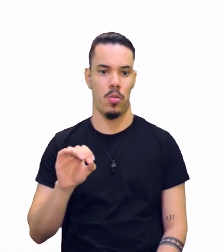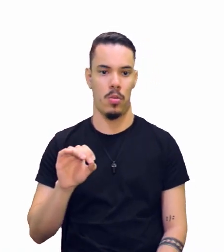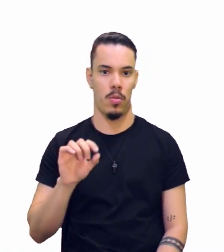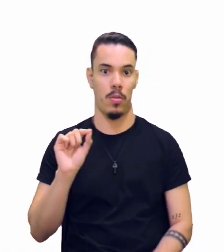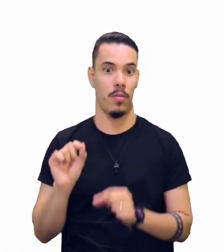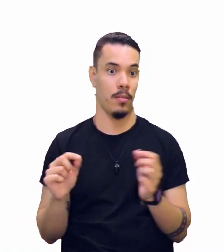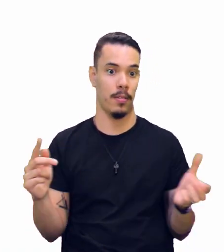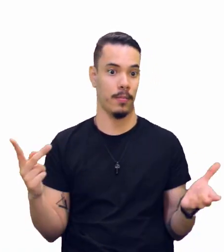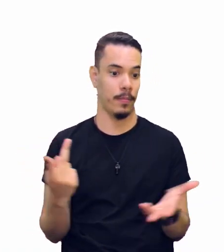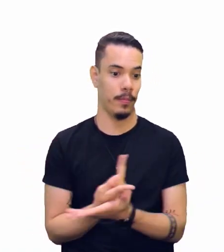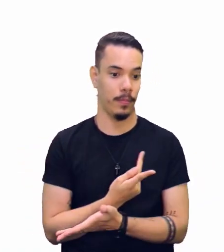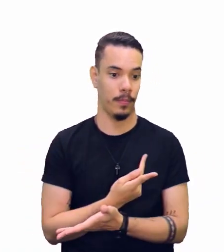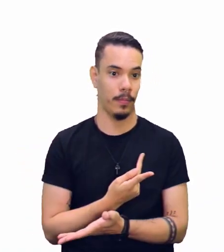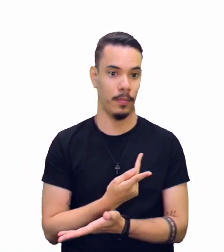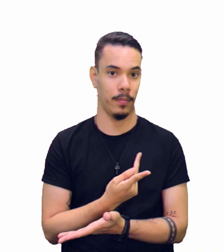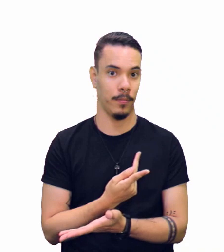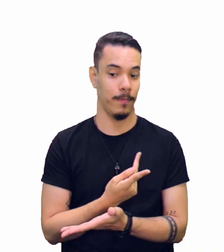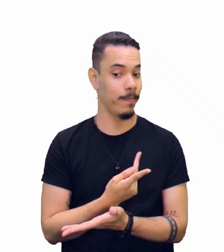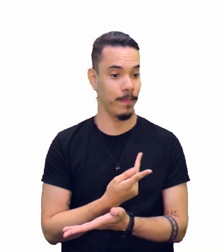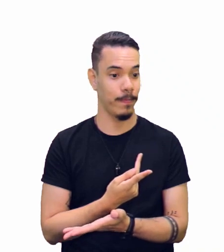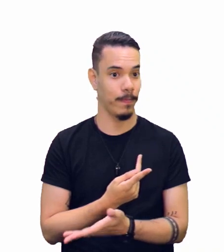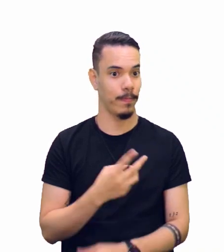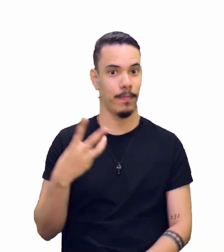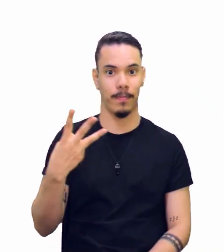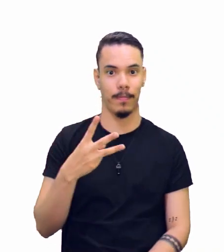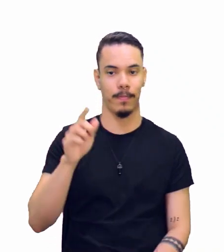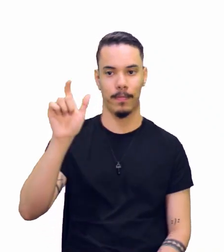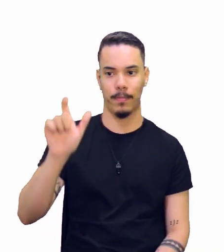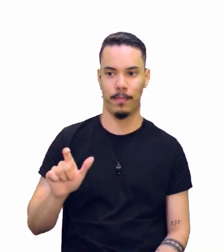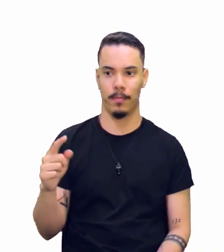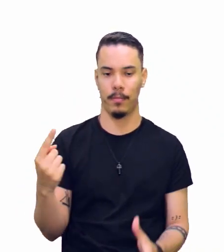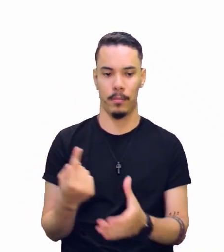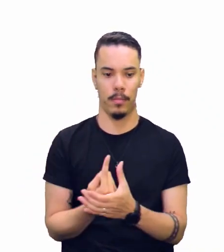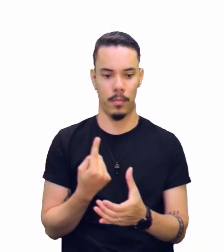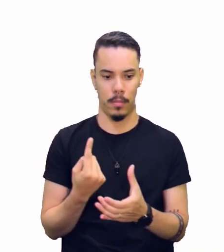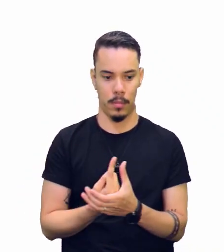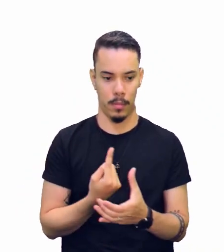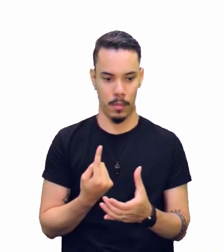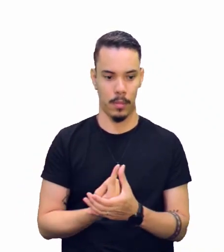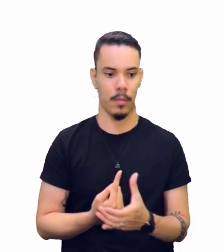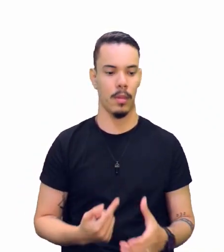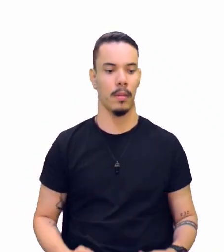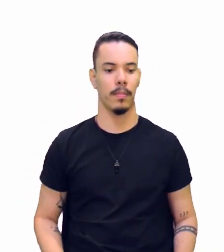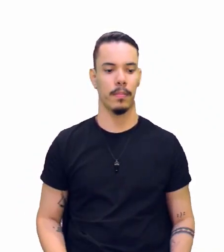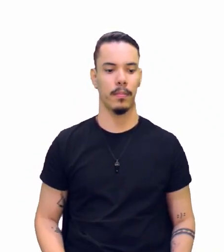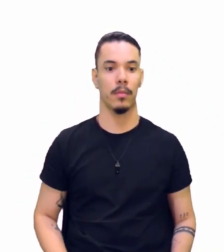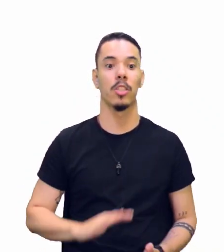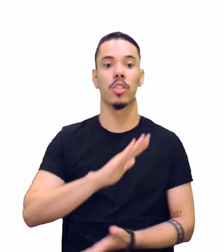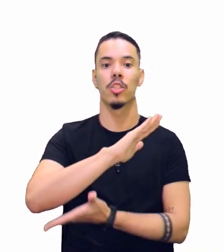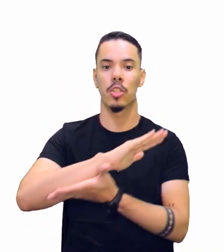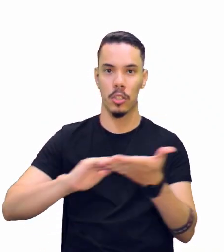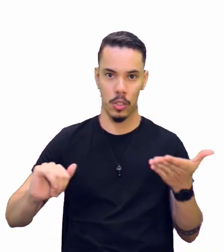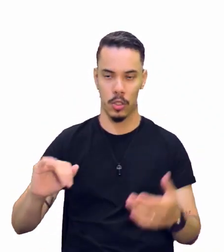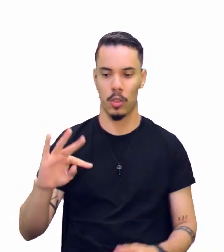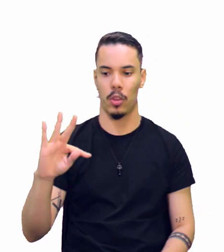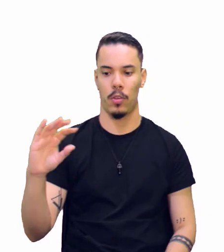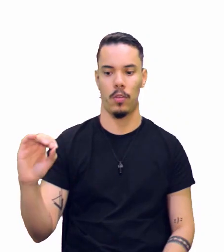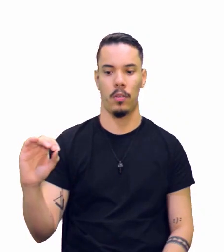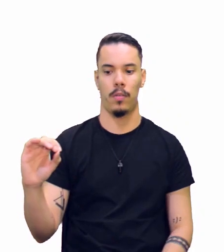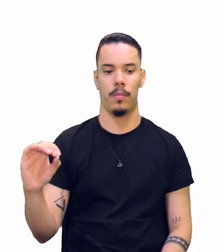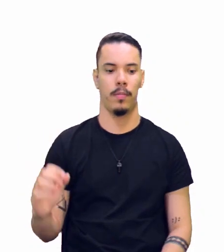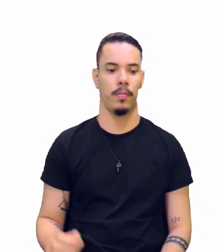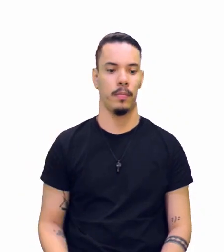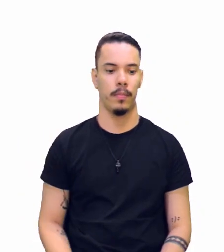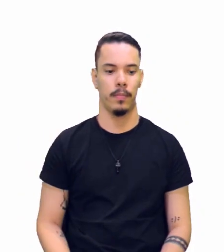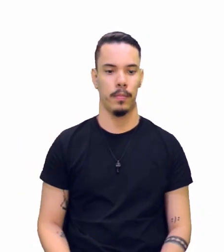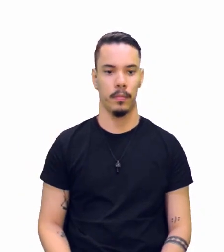têm essas terminações no final deles, na terceira pessoa do singular, além de você tirar essa partícula aqui que ela não vem, você tem